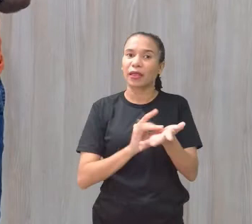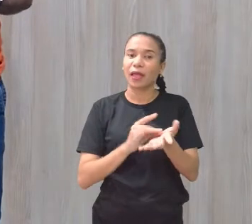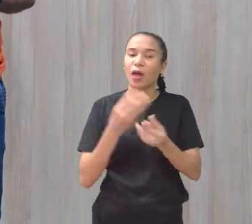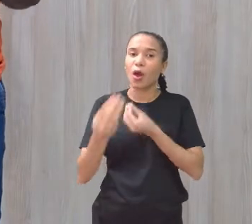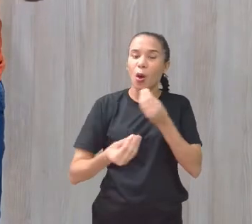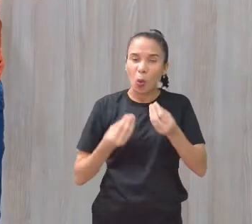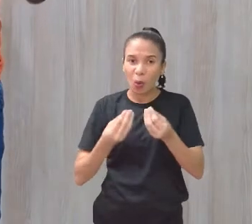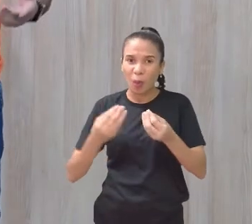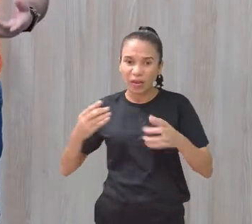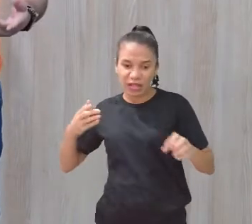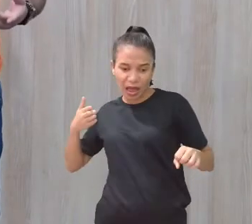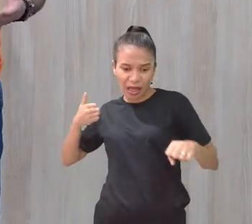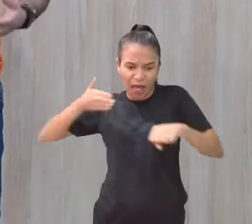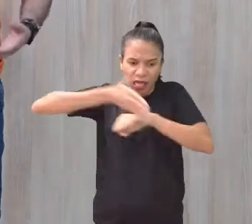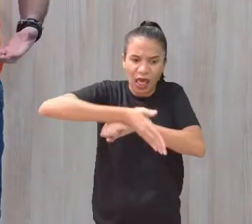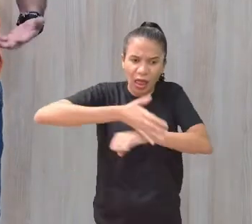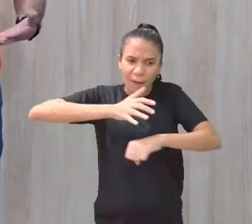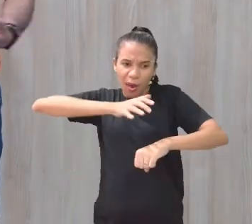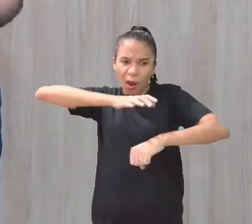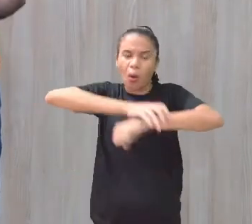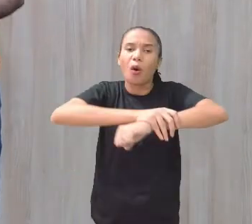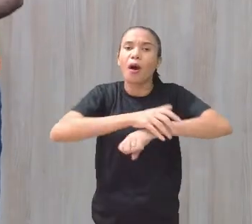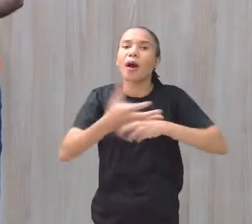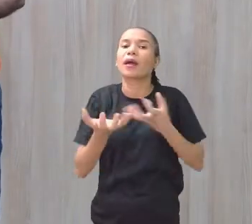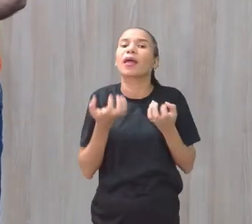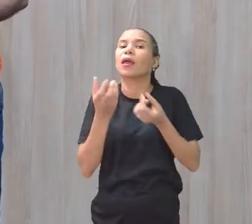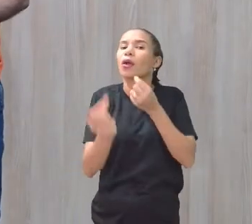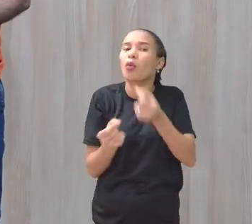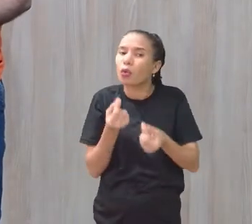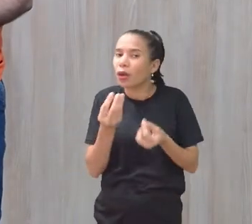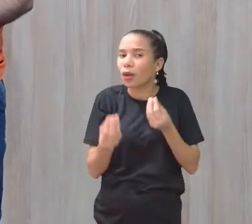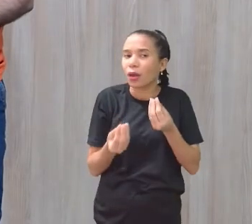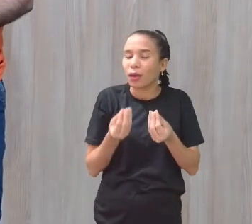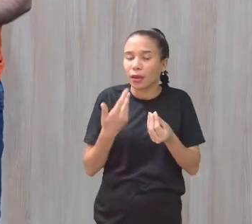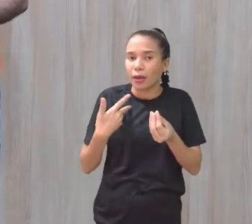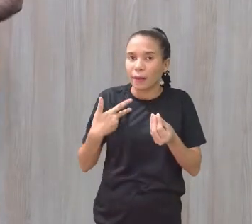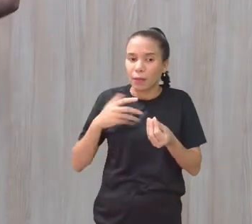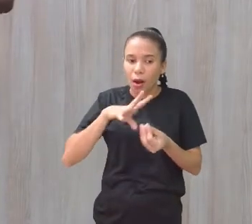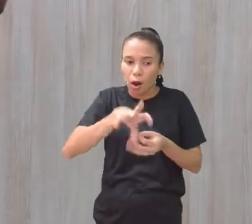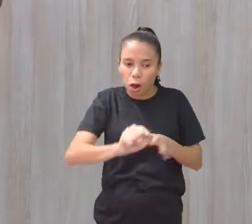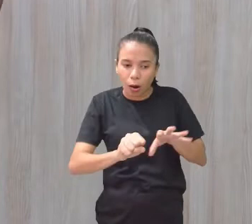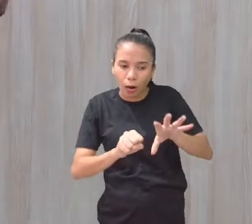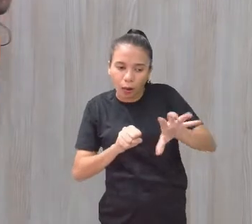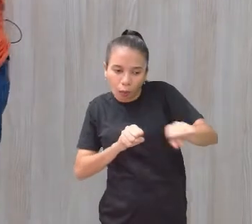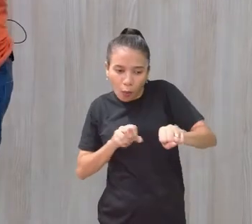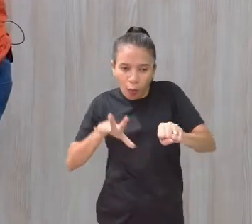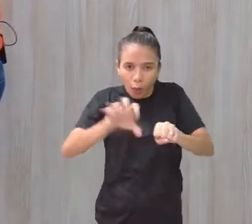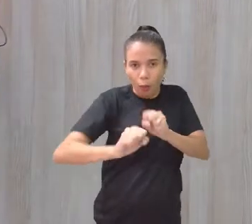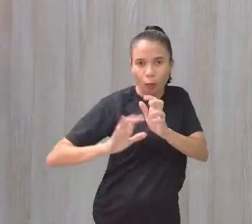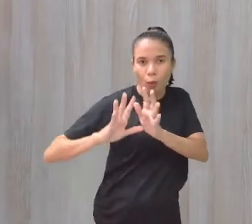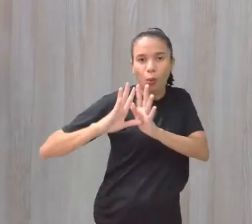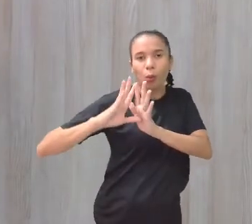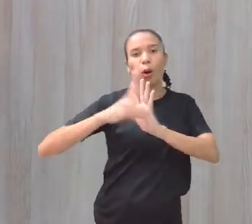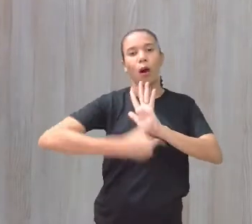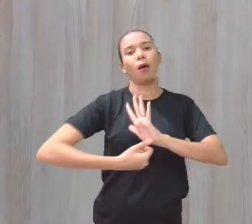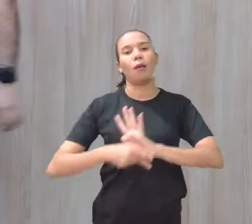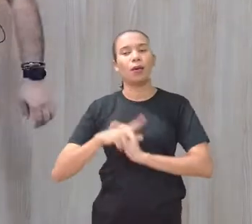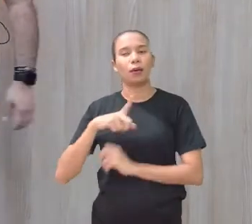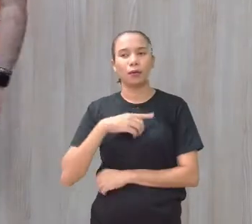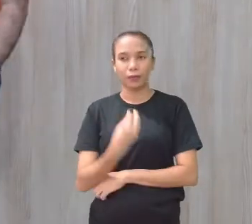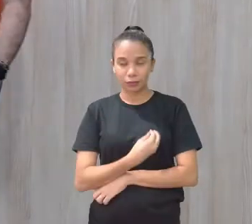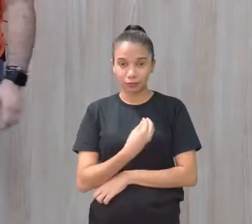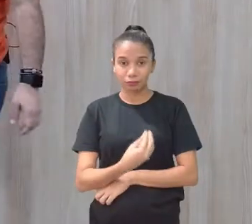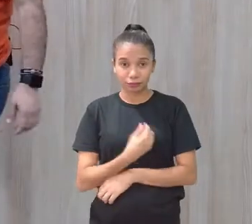se davam no intuito, né, de explorar as riquezas desses territórios, né, explorar aqui. Então,